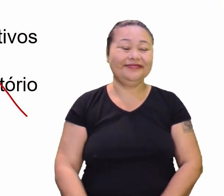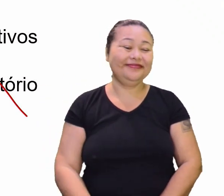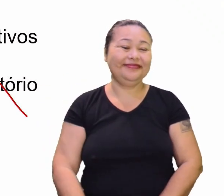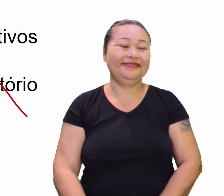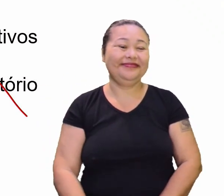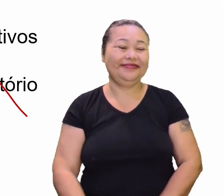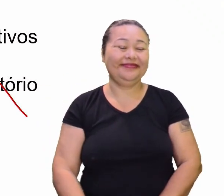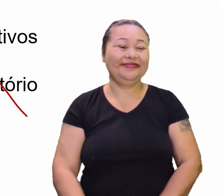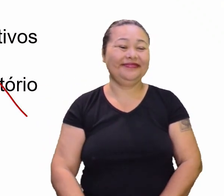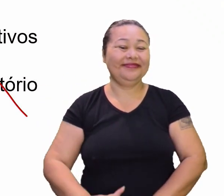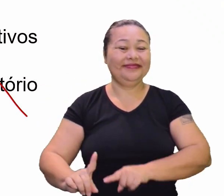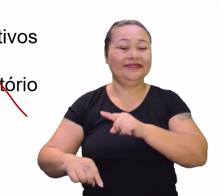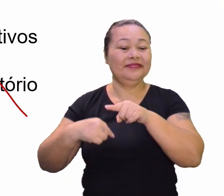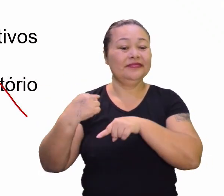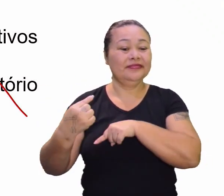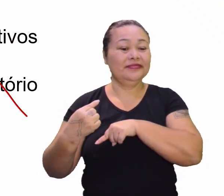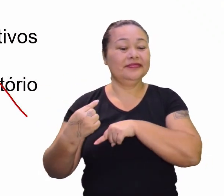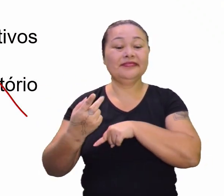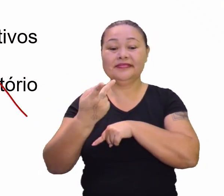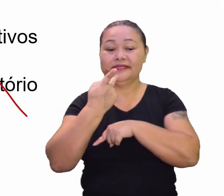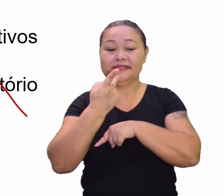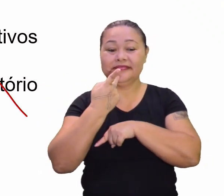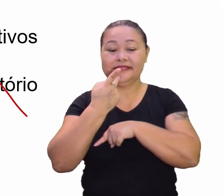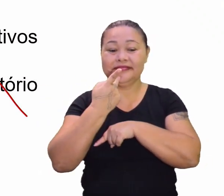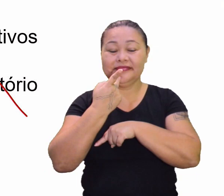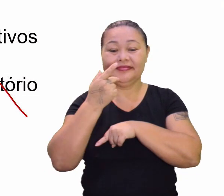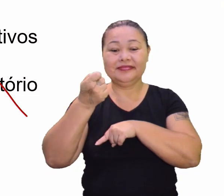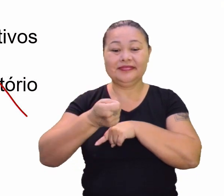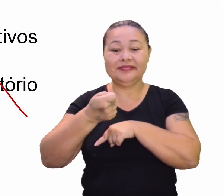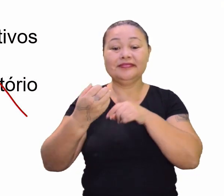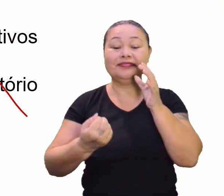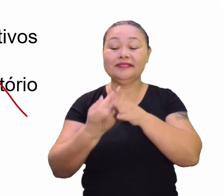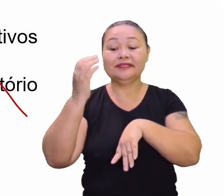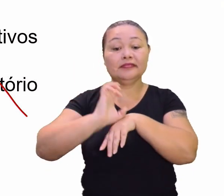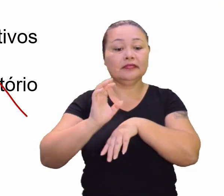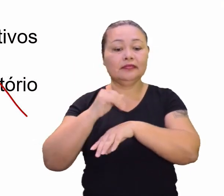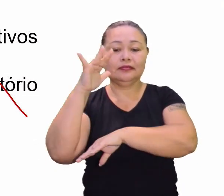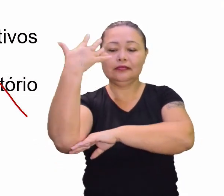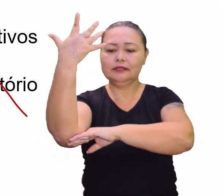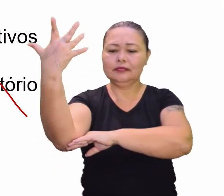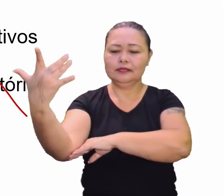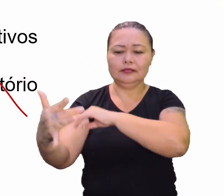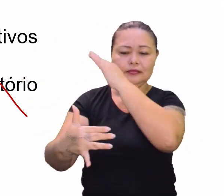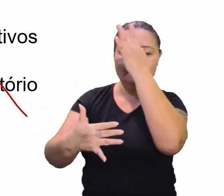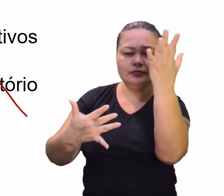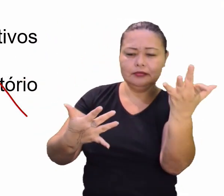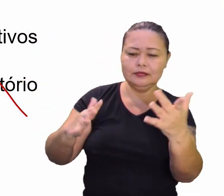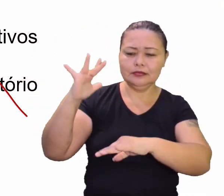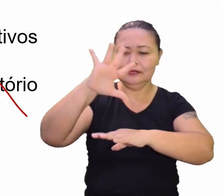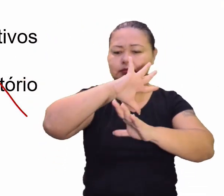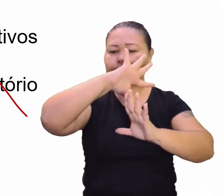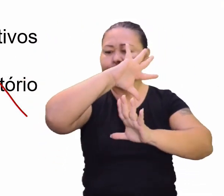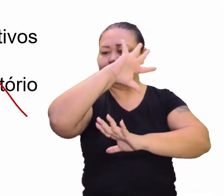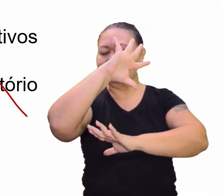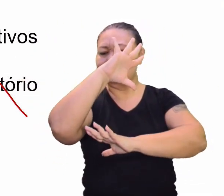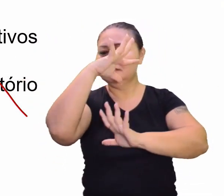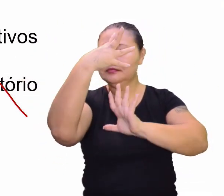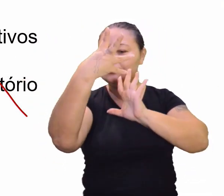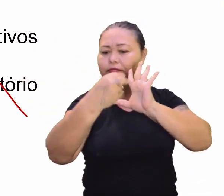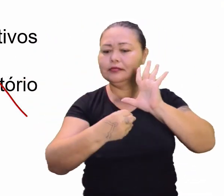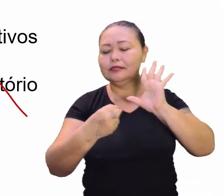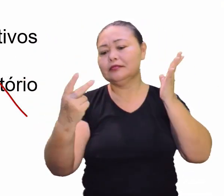isso. Vamos lá, então. E quando eu falo aí, ó, fator determinante para a criação, desmatamento de grande parte da área florestada da Amazônia